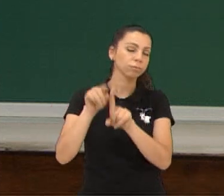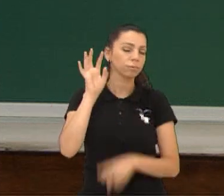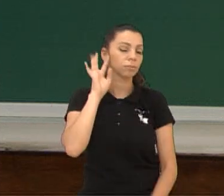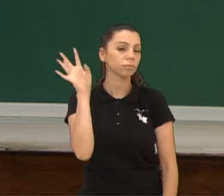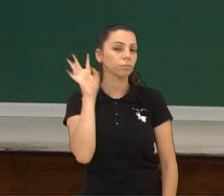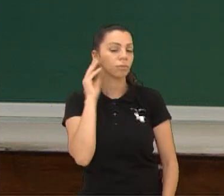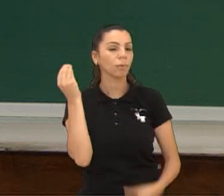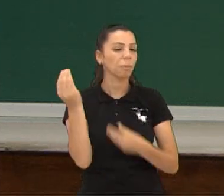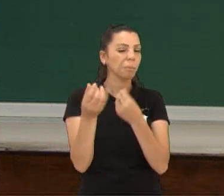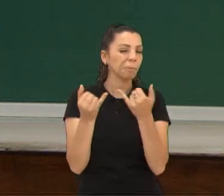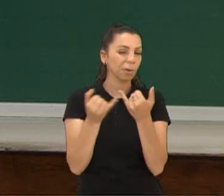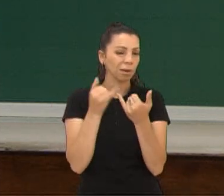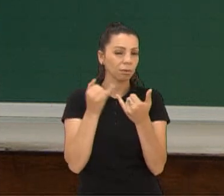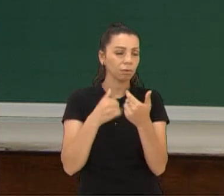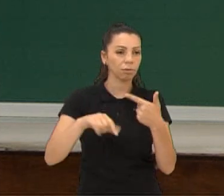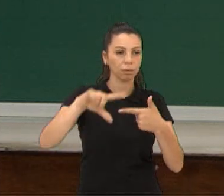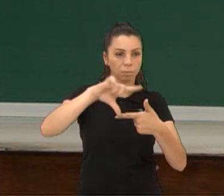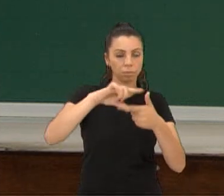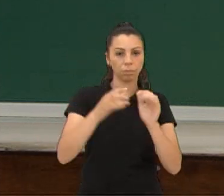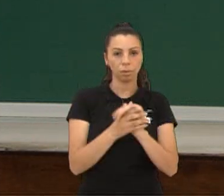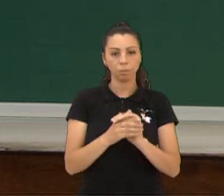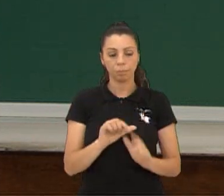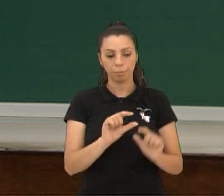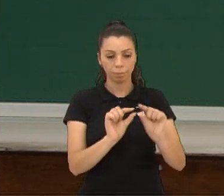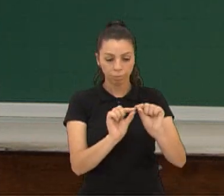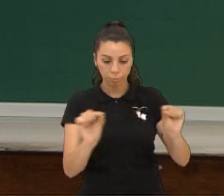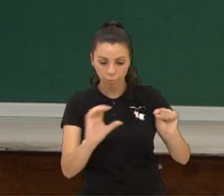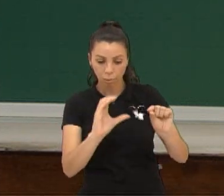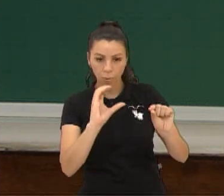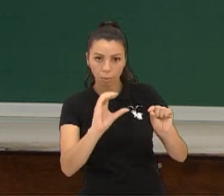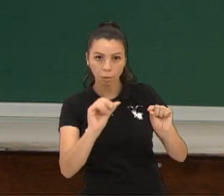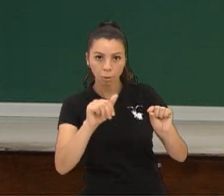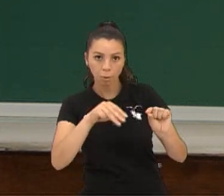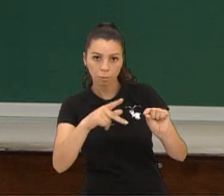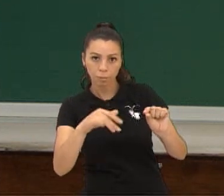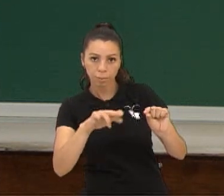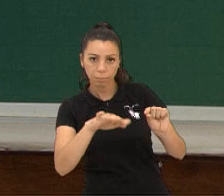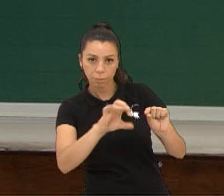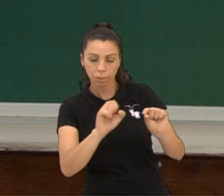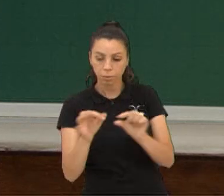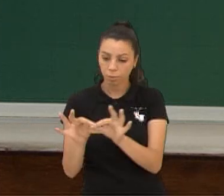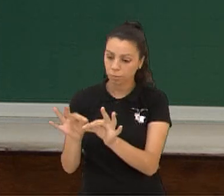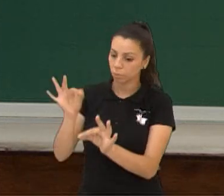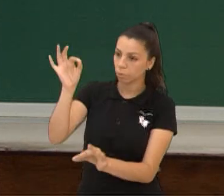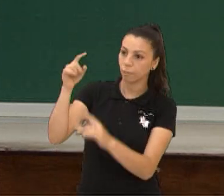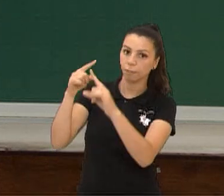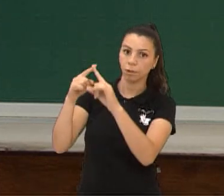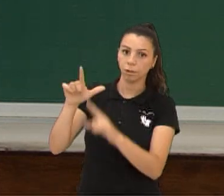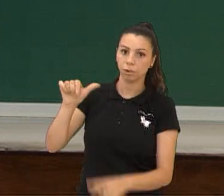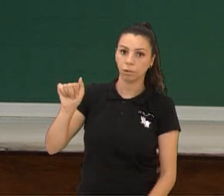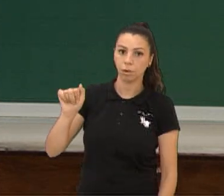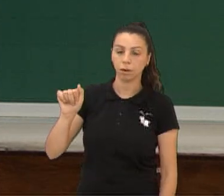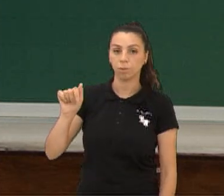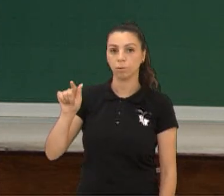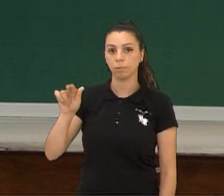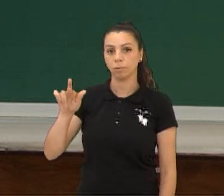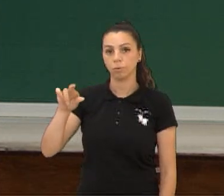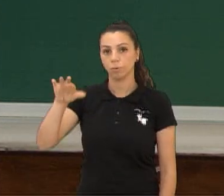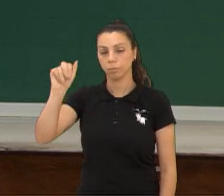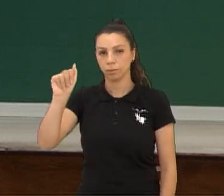como se fosse um retângulo, ó, comprimento vezes a largura, mas o comprimento e a largura do retângulo são os lados,